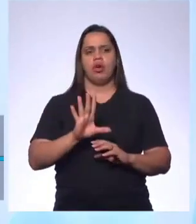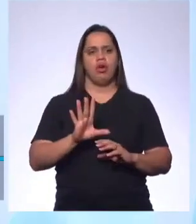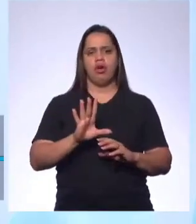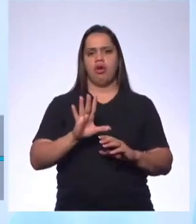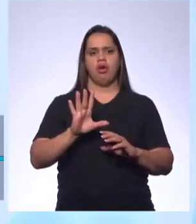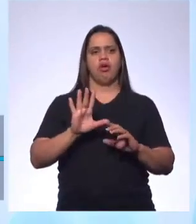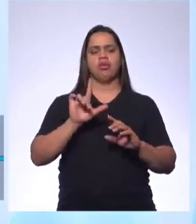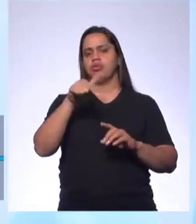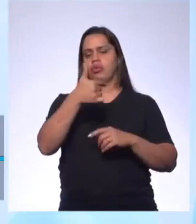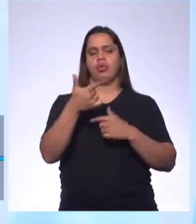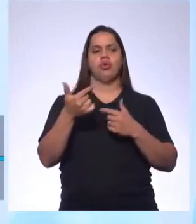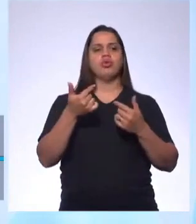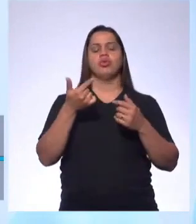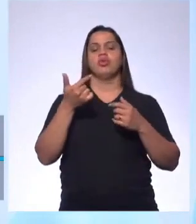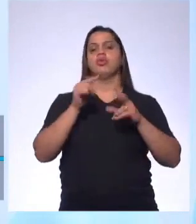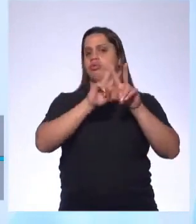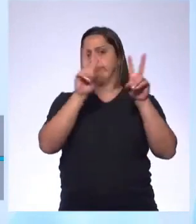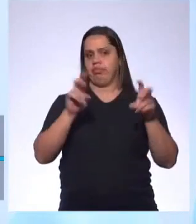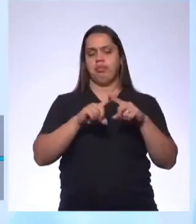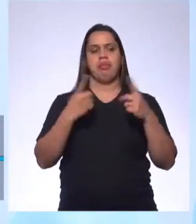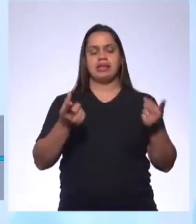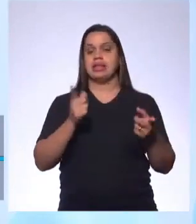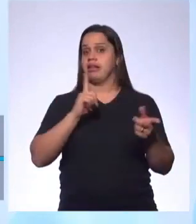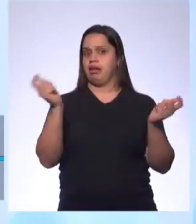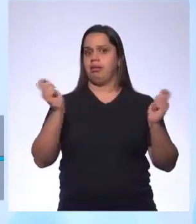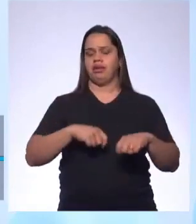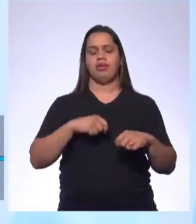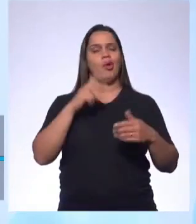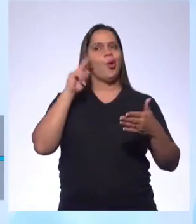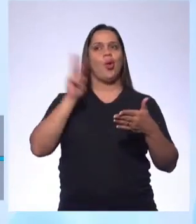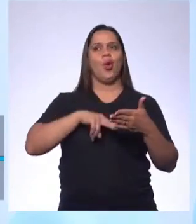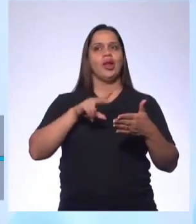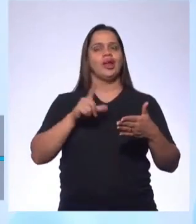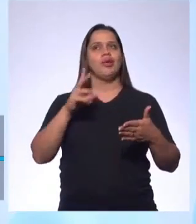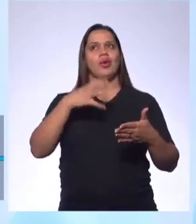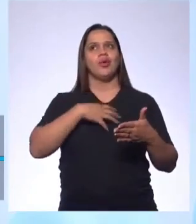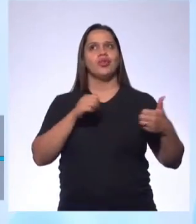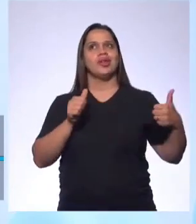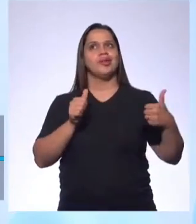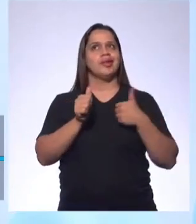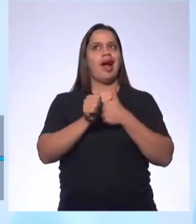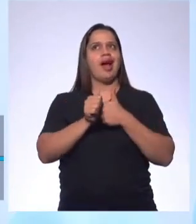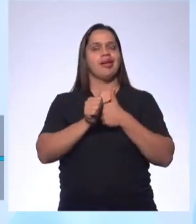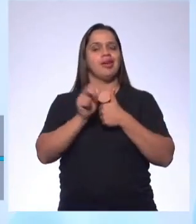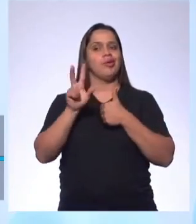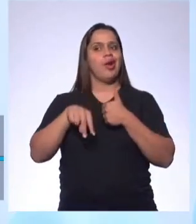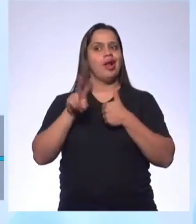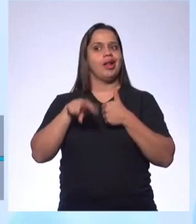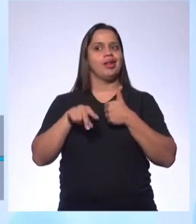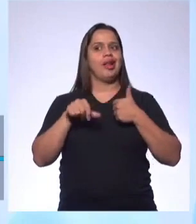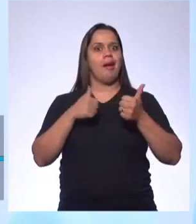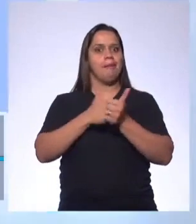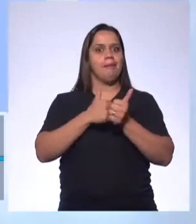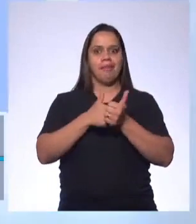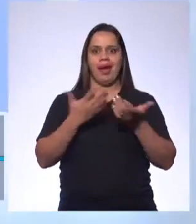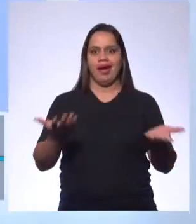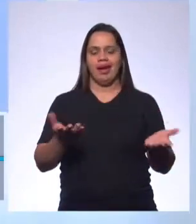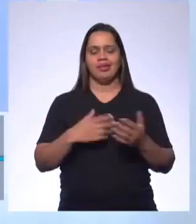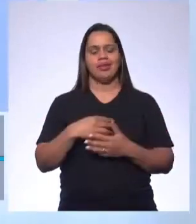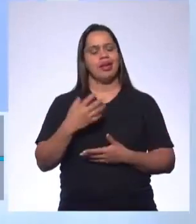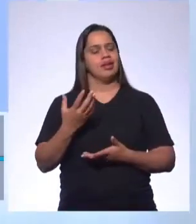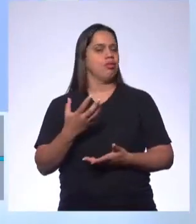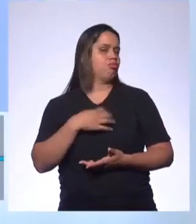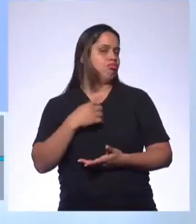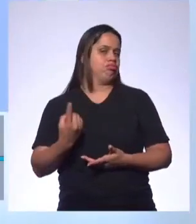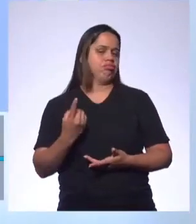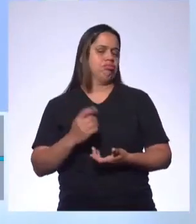um outro patamar, mas ele tem essa capacidade. Então, eu sinto que a pessoa está comigo, né? Não sei, bem bacana. Solidão.